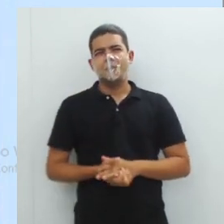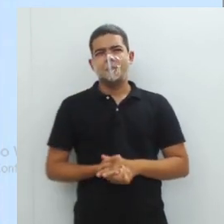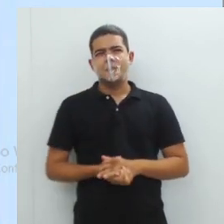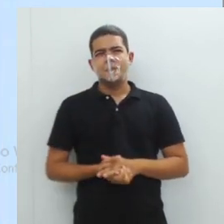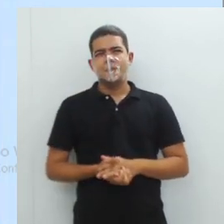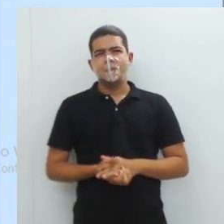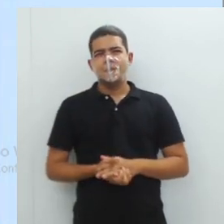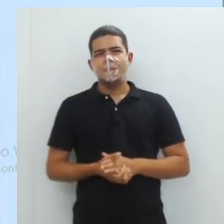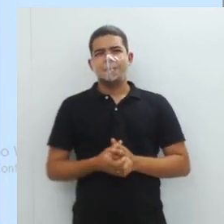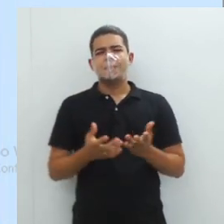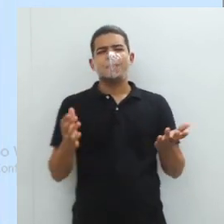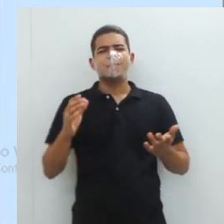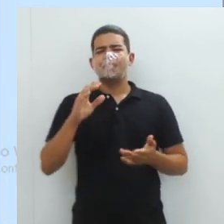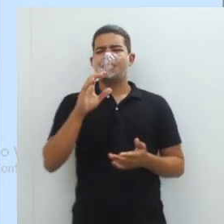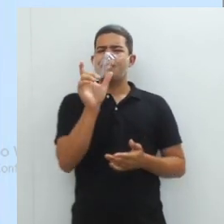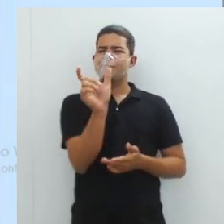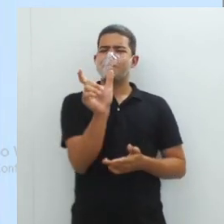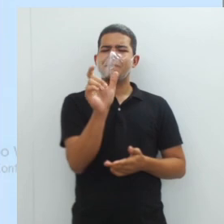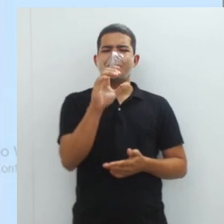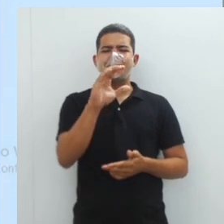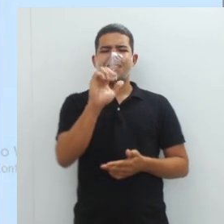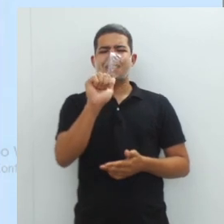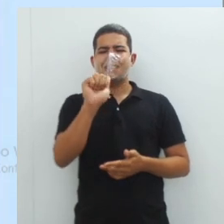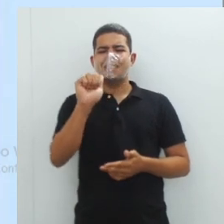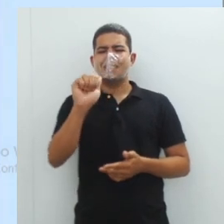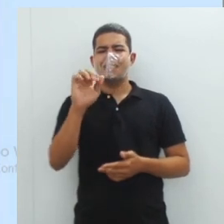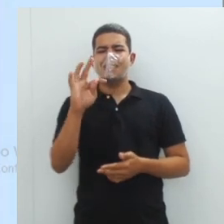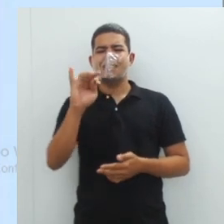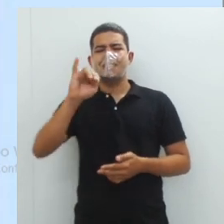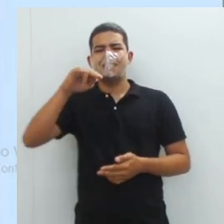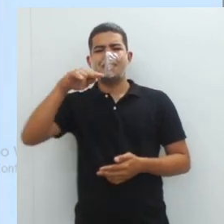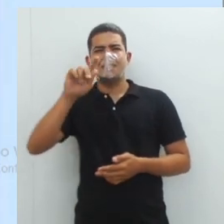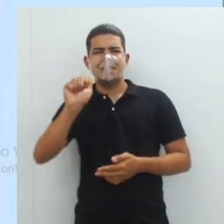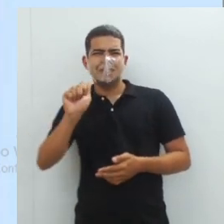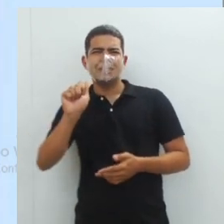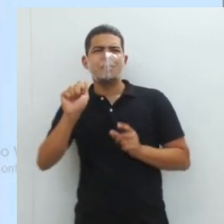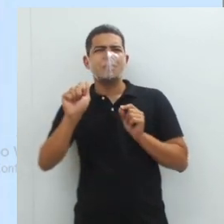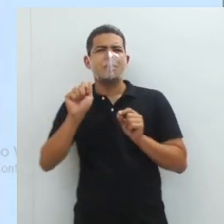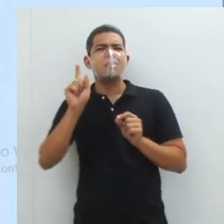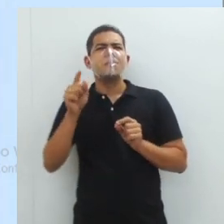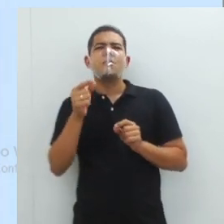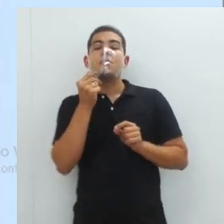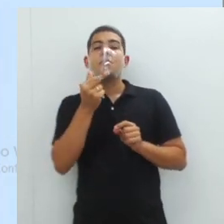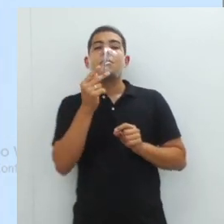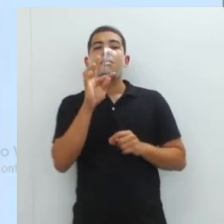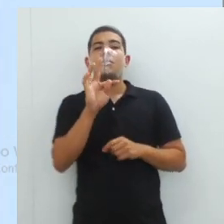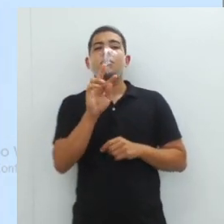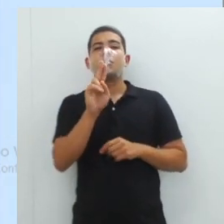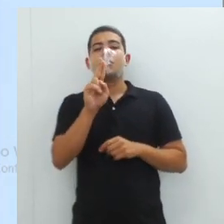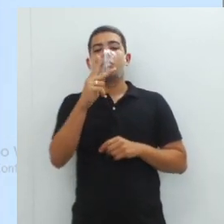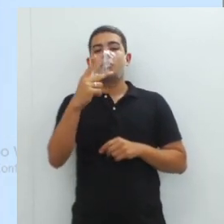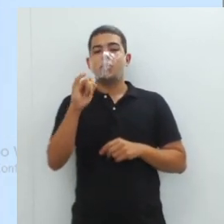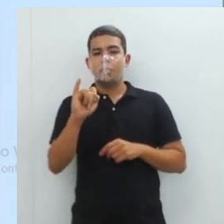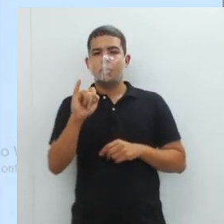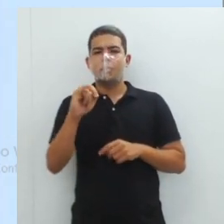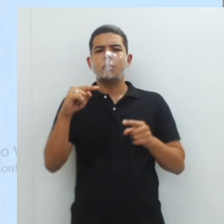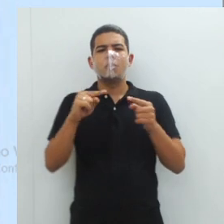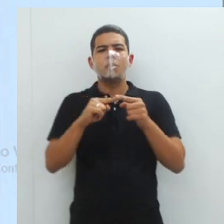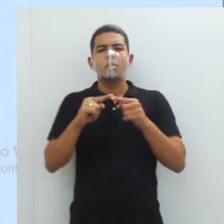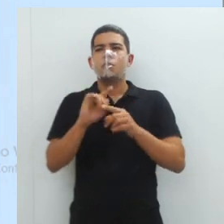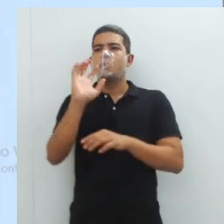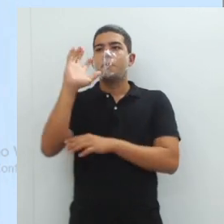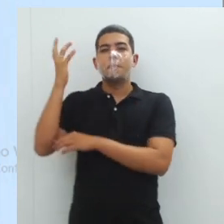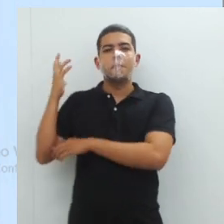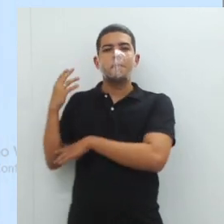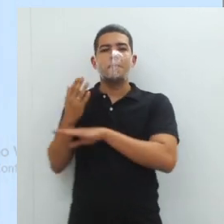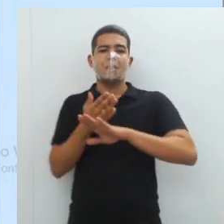E a palavra Caatinga, ela vem da língua indígena Tupi, significa mata branca. Isso porque nos períodos de seca,